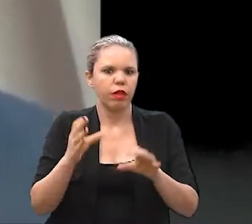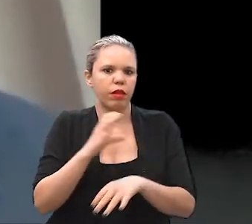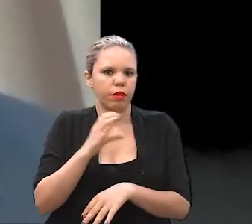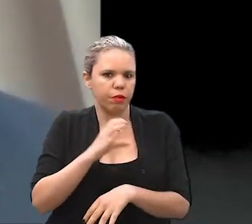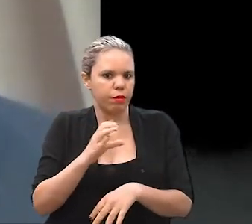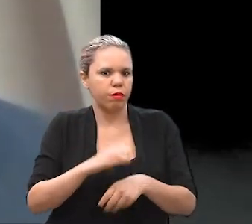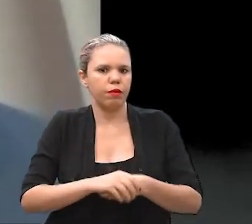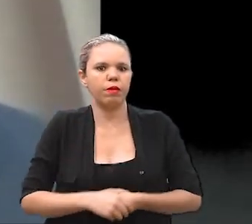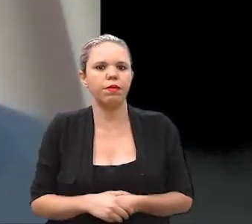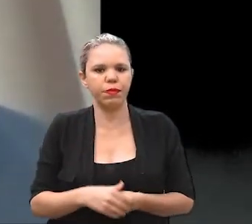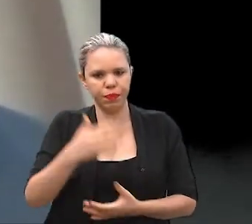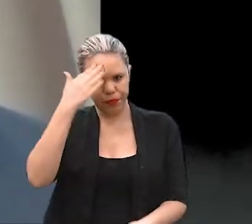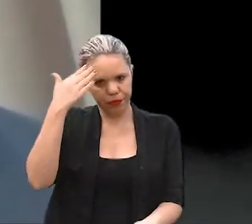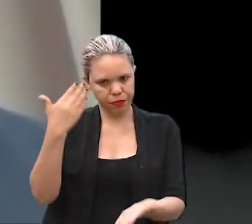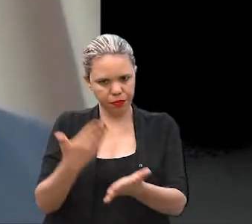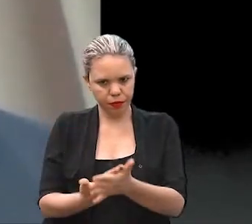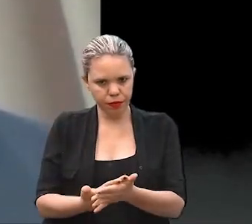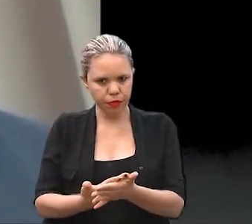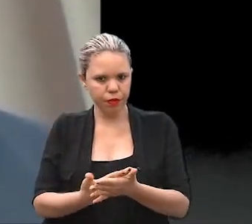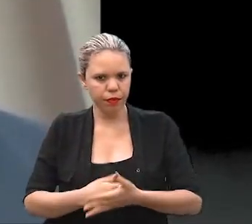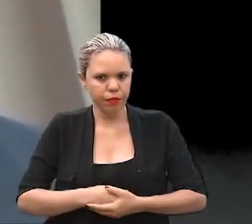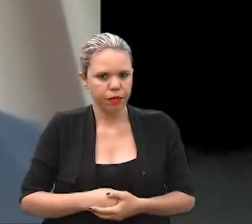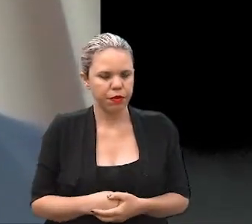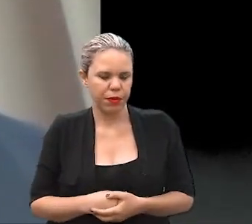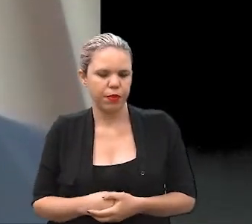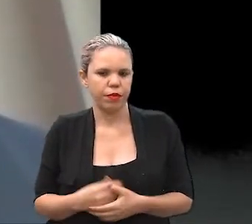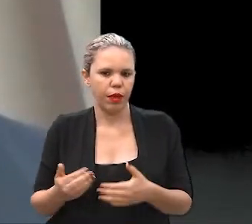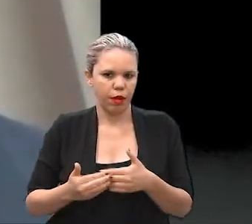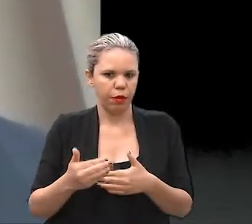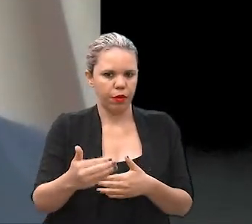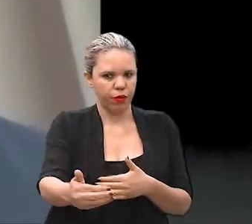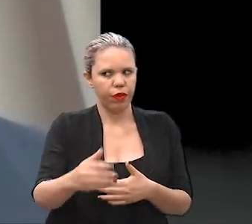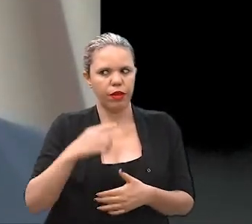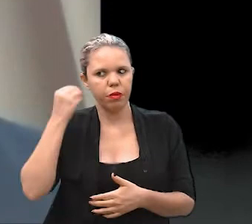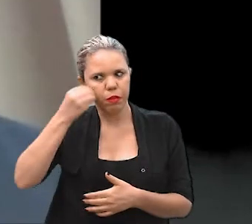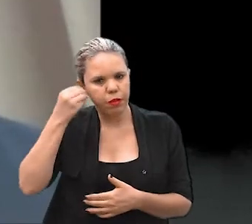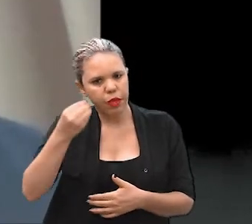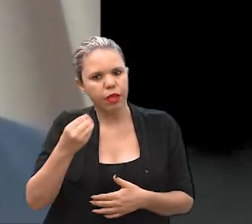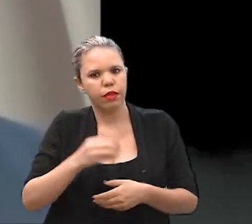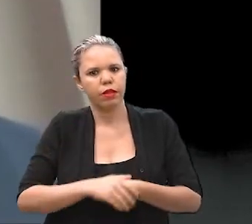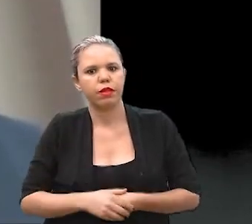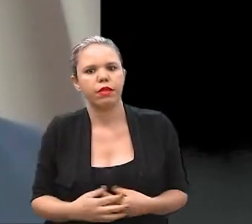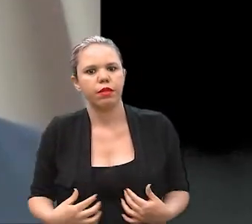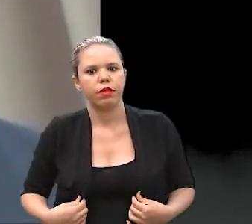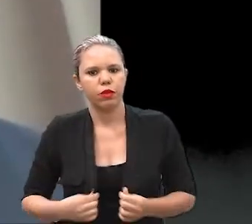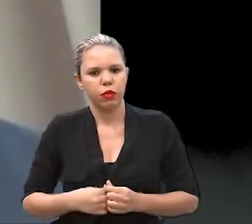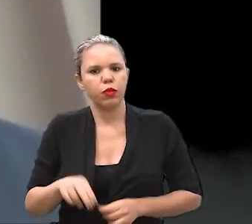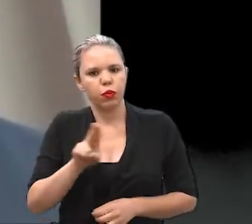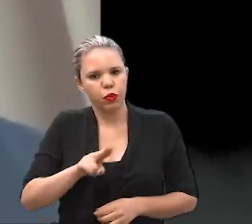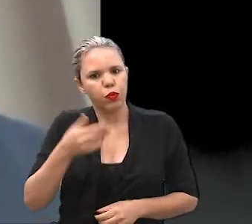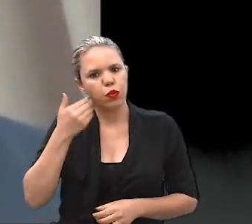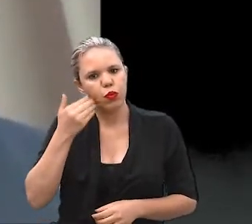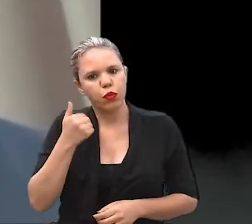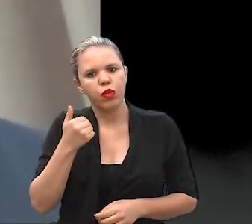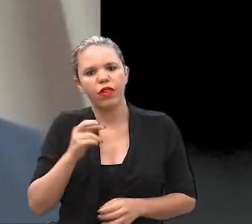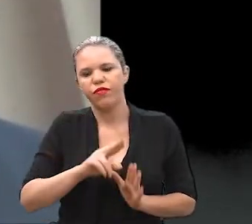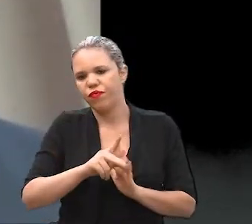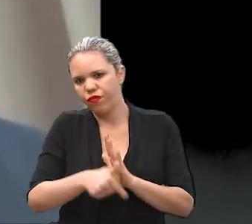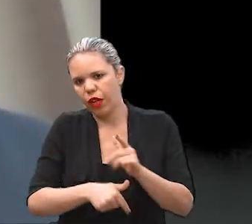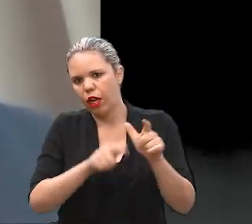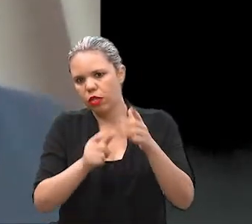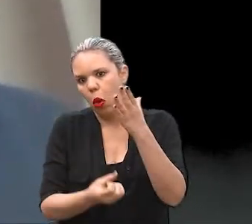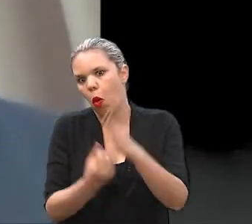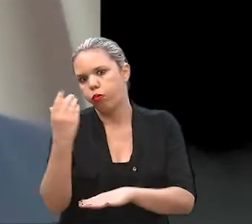extraordinárias, que eu acredito que daqui para frente essa experiência será usada em várias